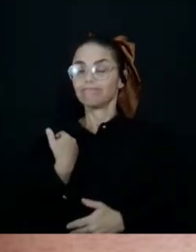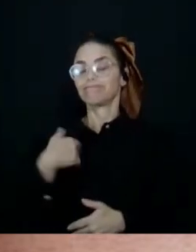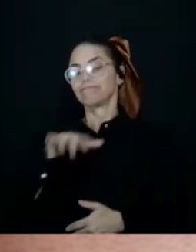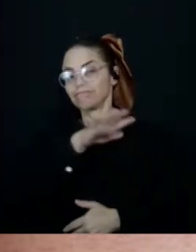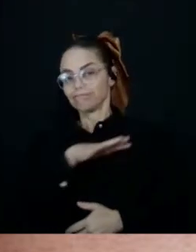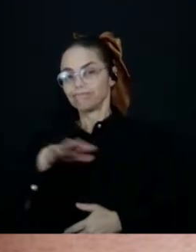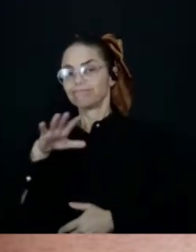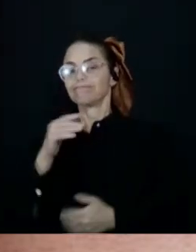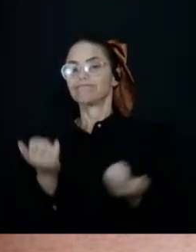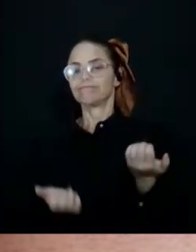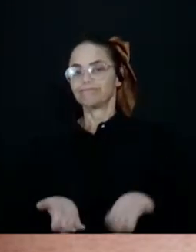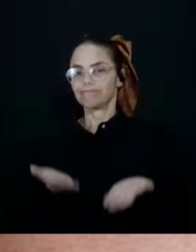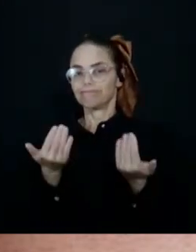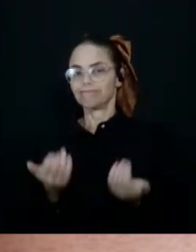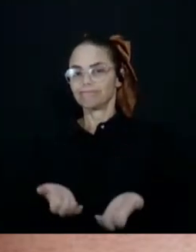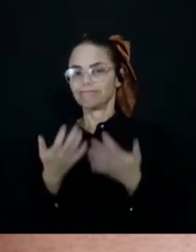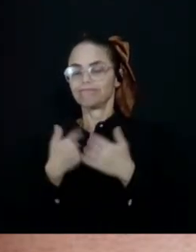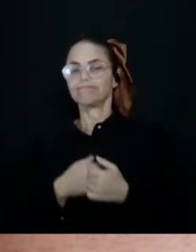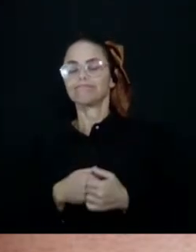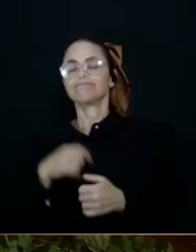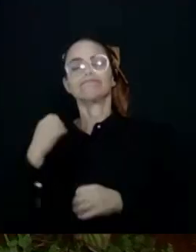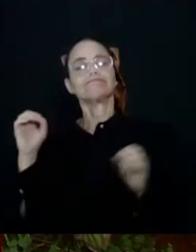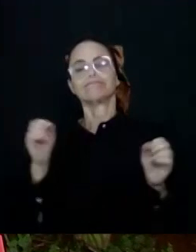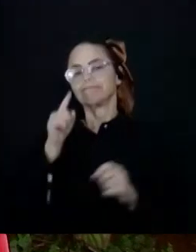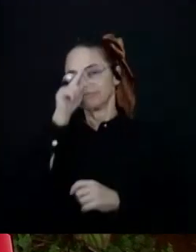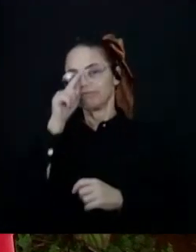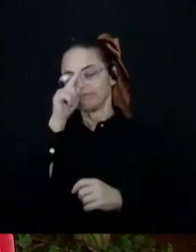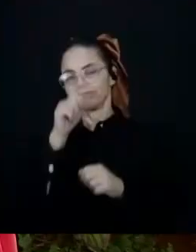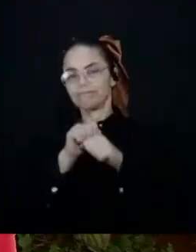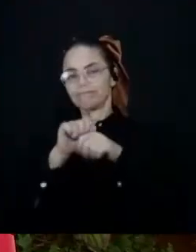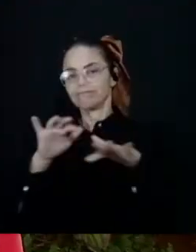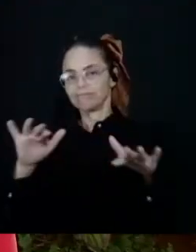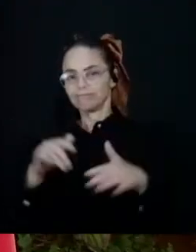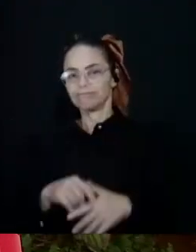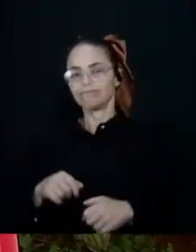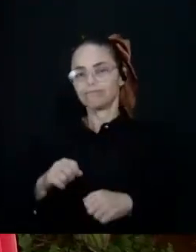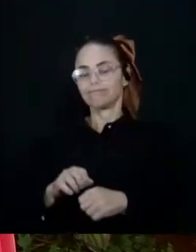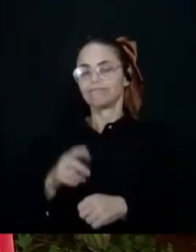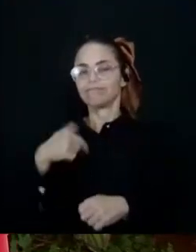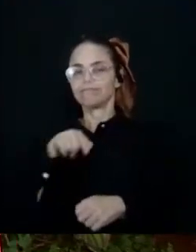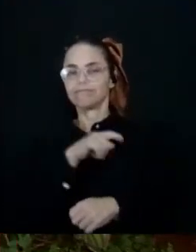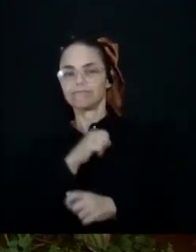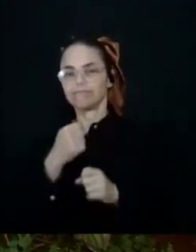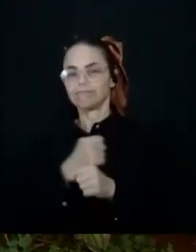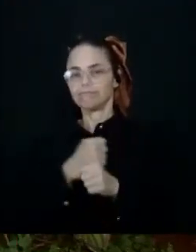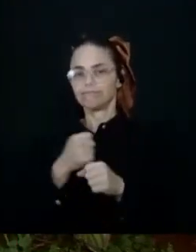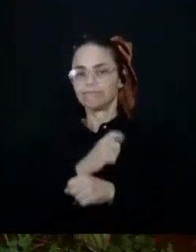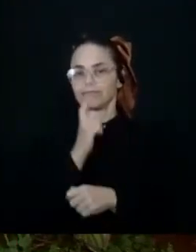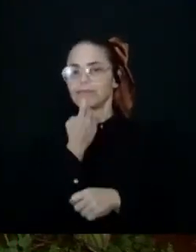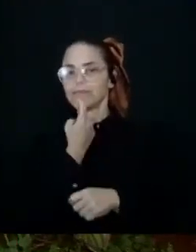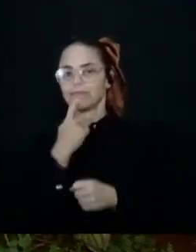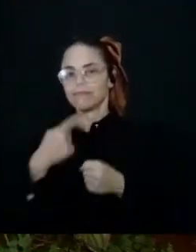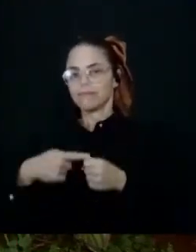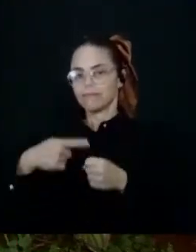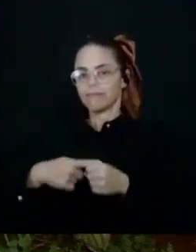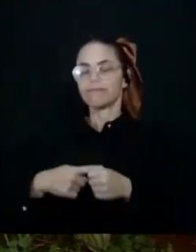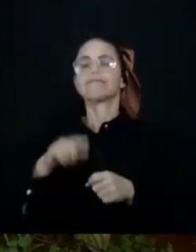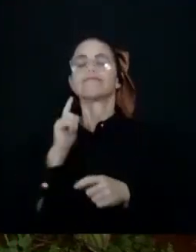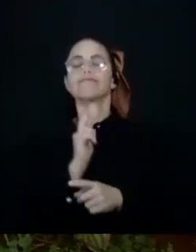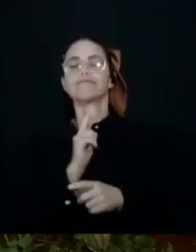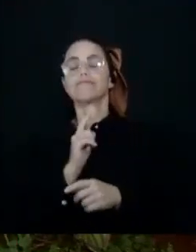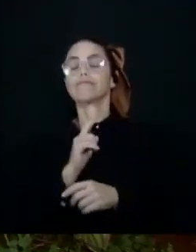a moderados, sem risco de uma epidemia. E esse ano o município de Campinas registrou notificação